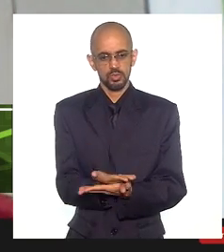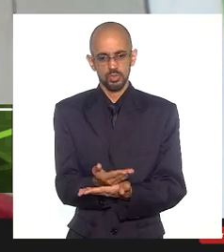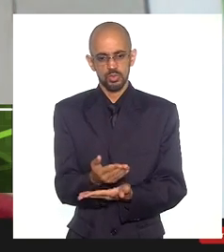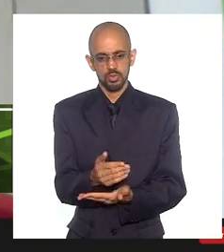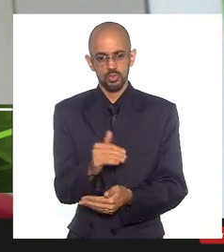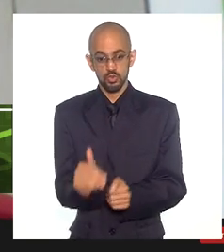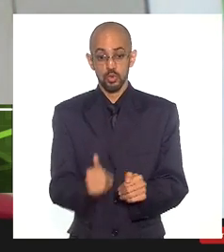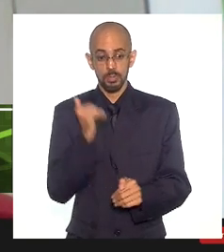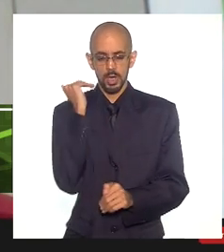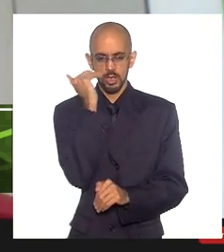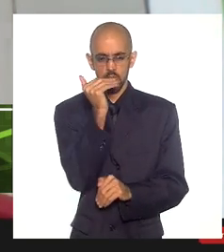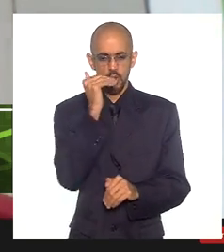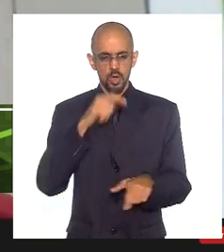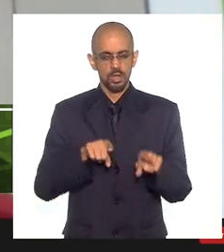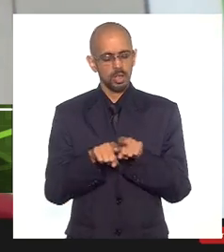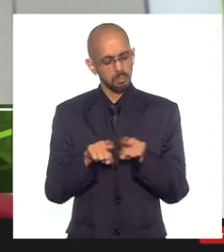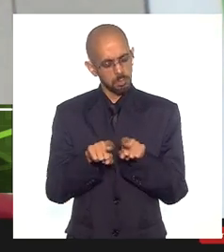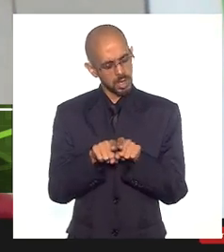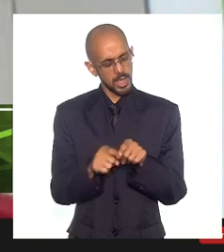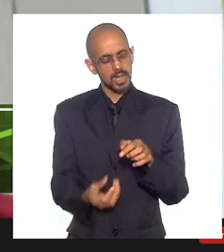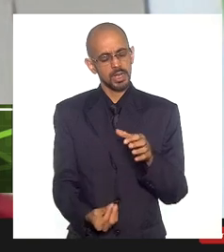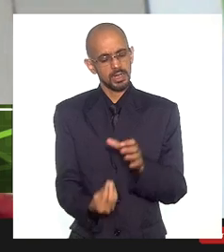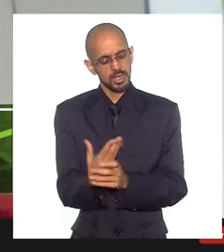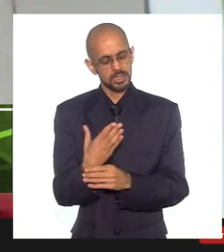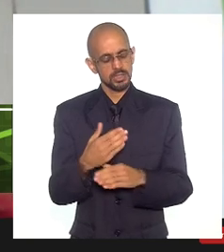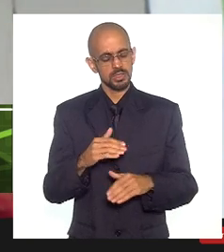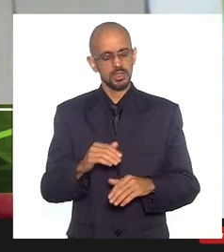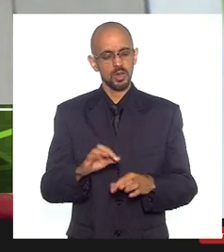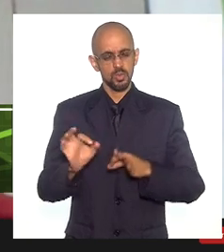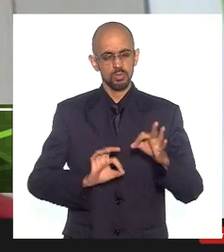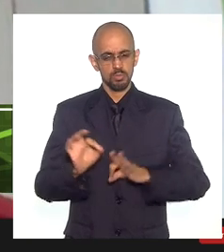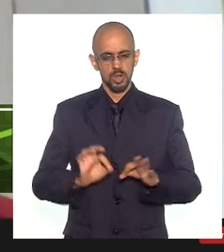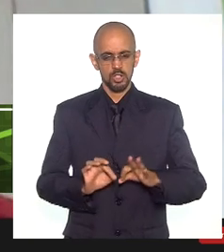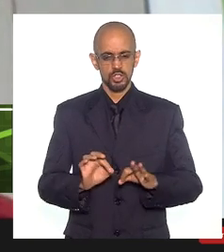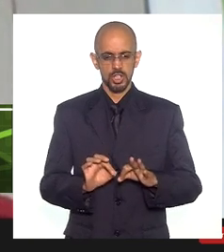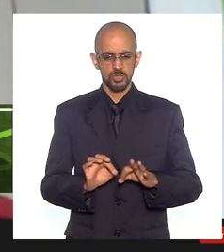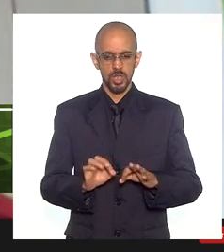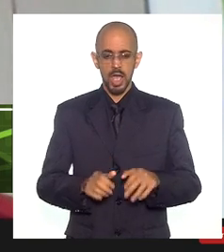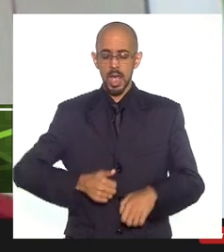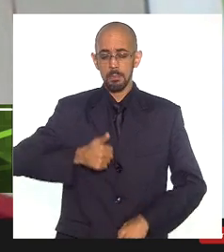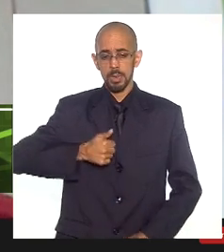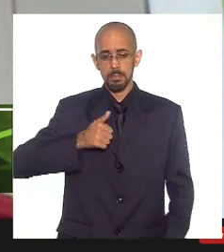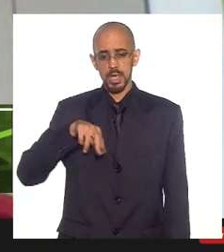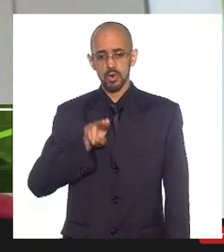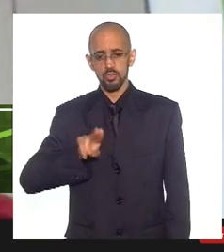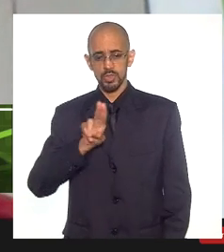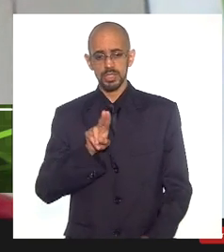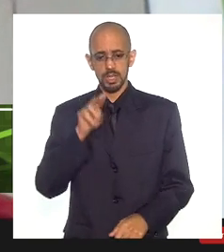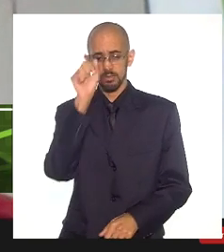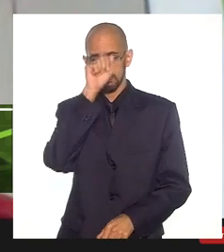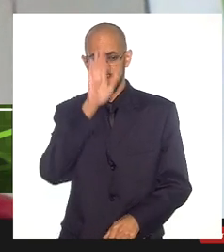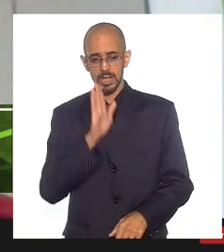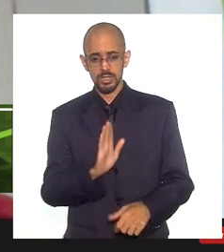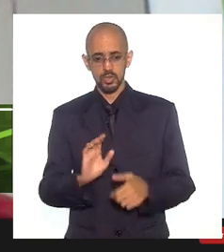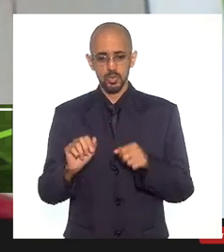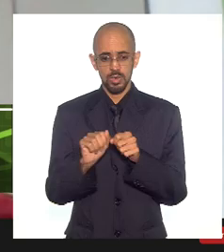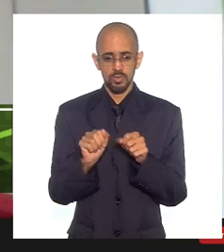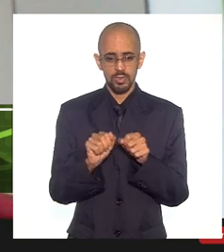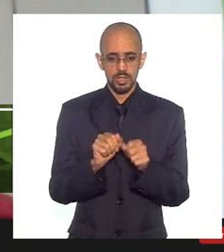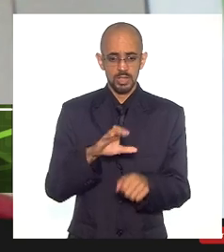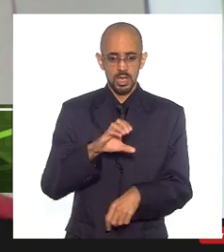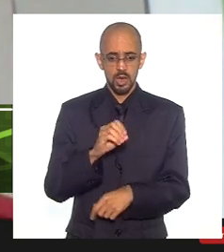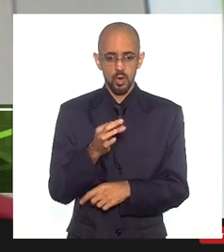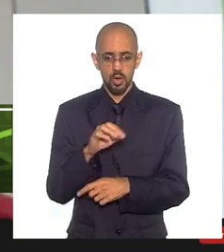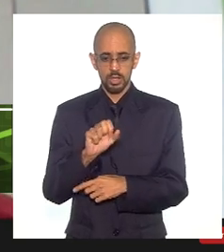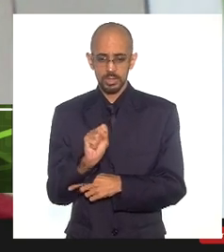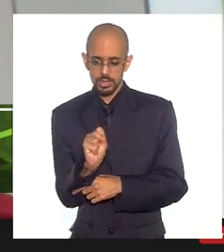Estado do Rio de Janeiro, a primeira universidade do Brasil a se abrir com um sistema de portas para democratizar ainda